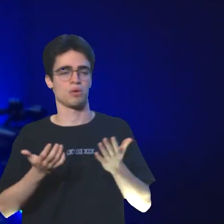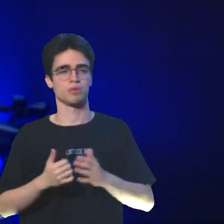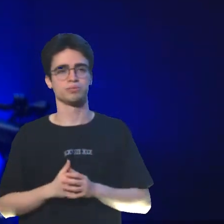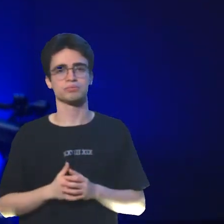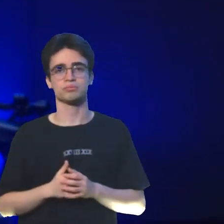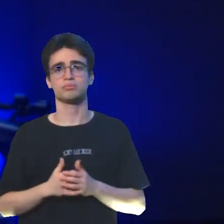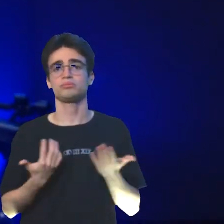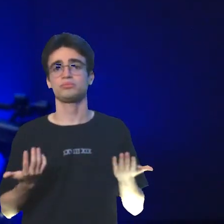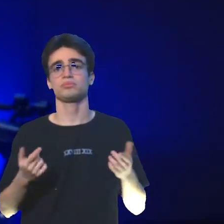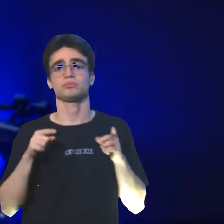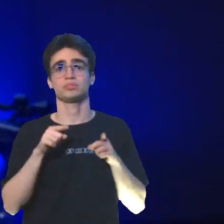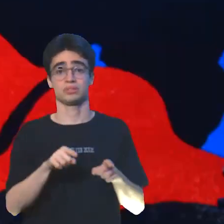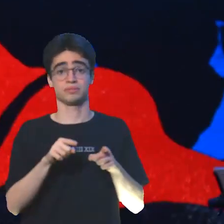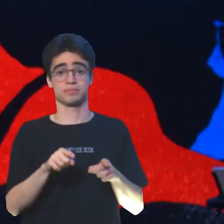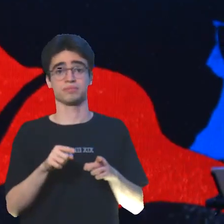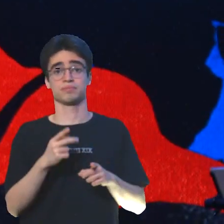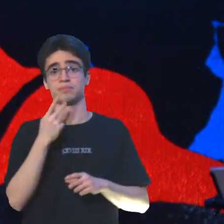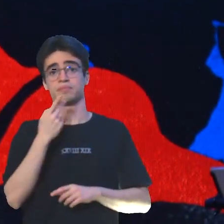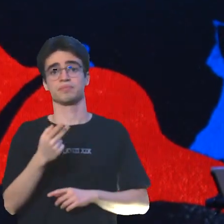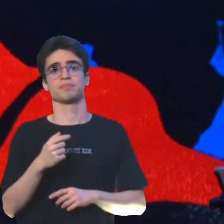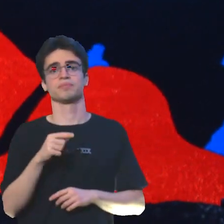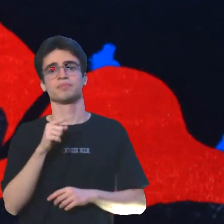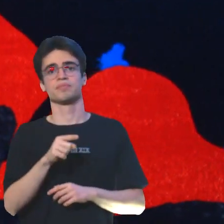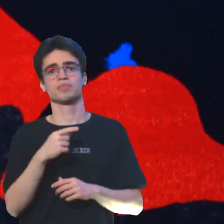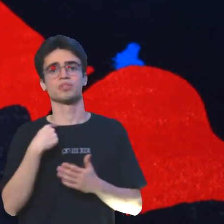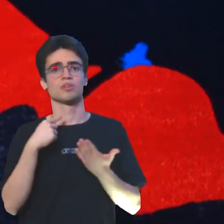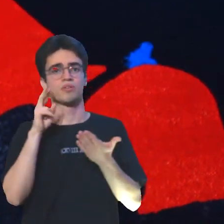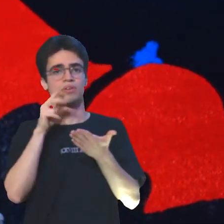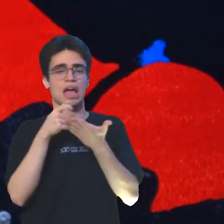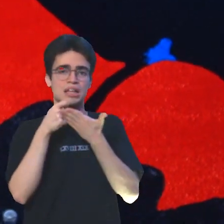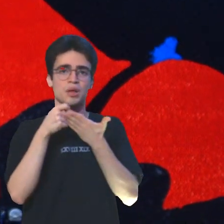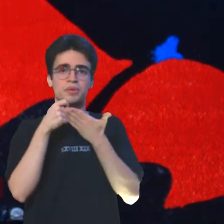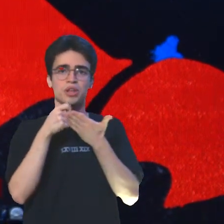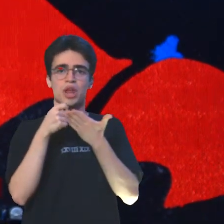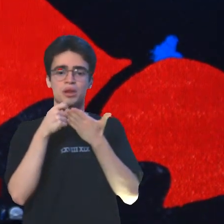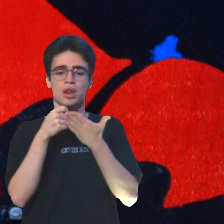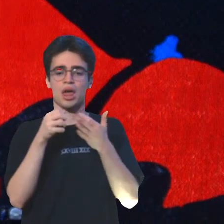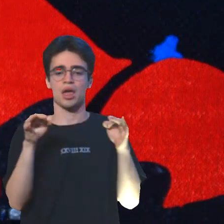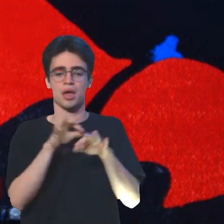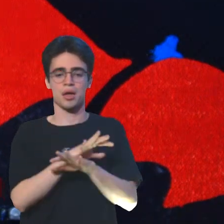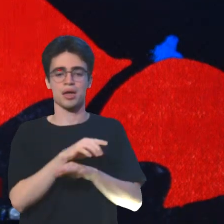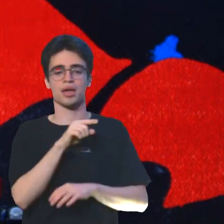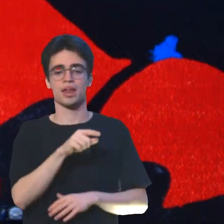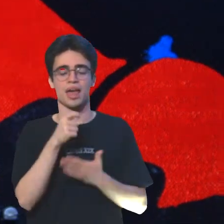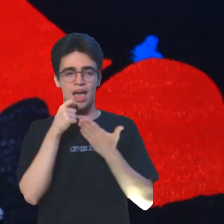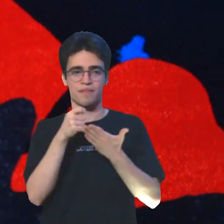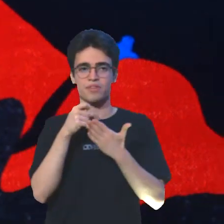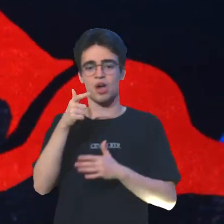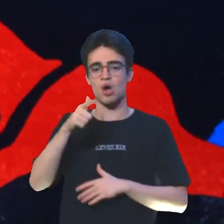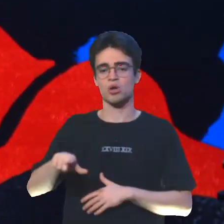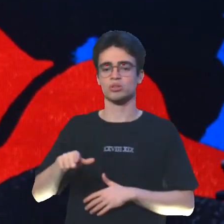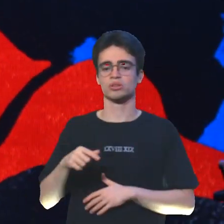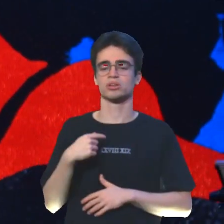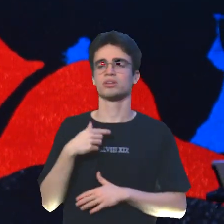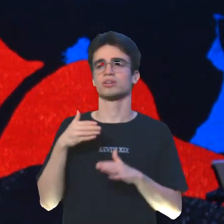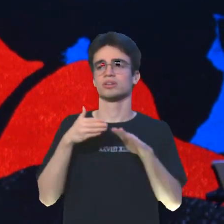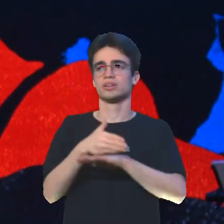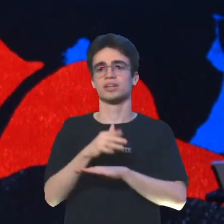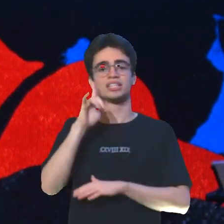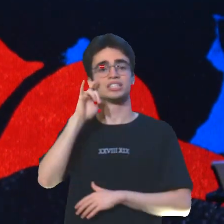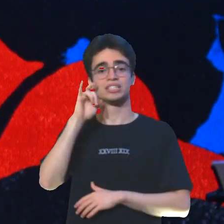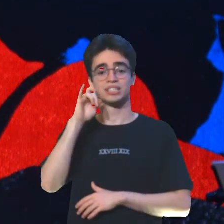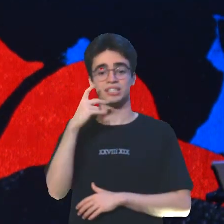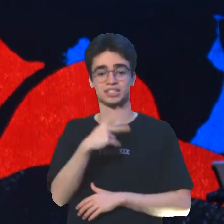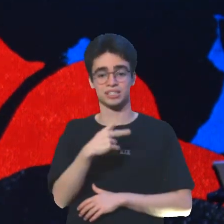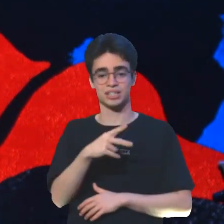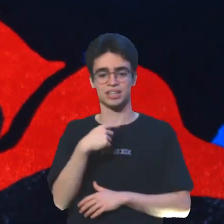E ele ouviu o áudio, terminou o áudio, né? Ele estava gravando outro. Aí eu fui na página do Instagram dele,